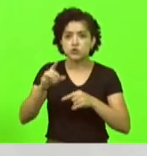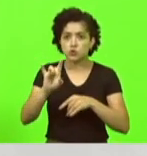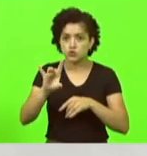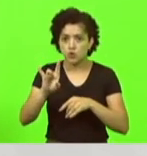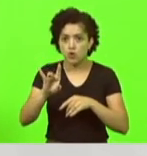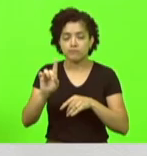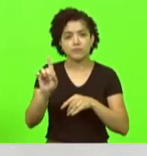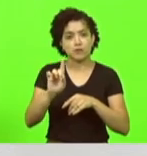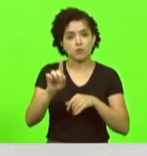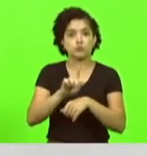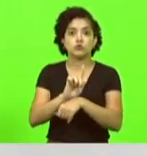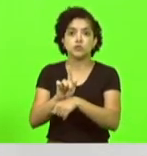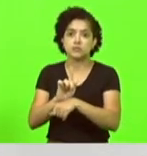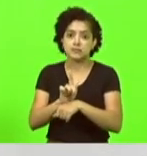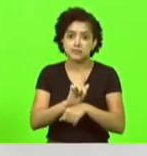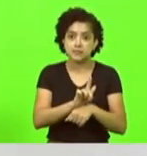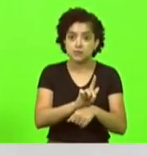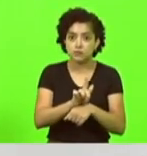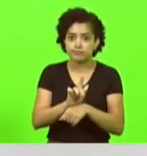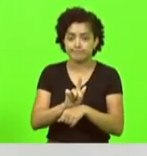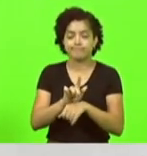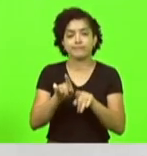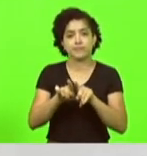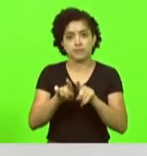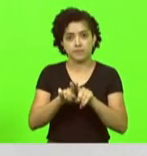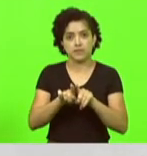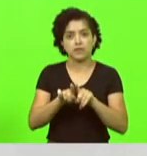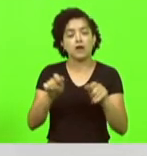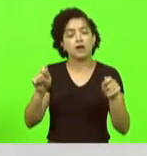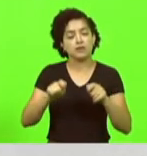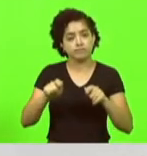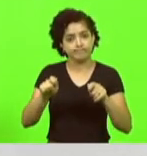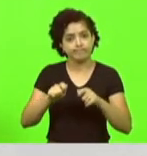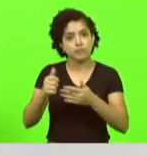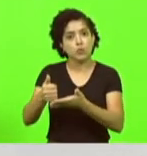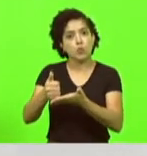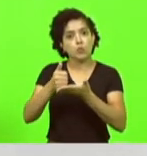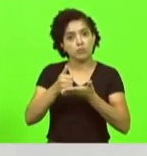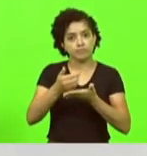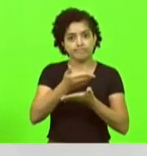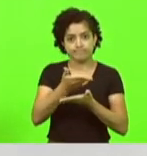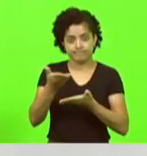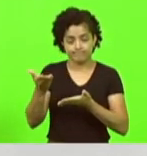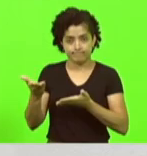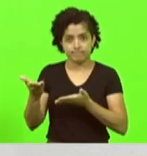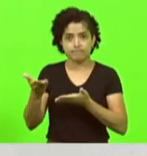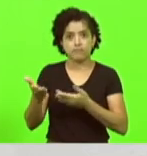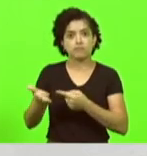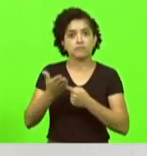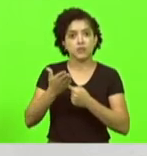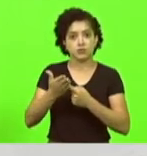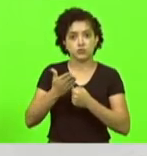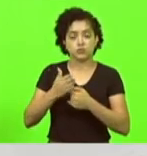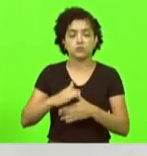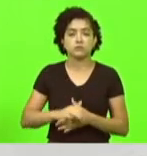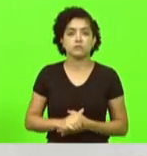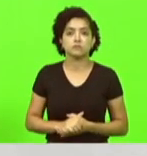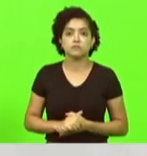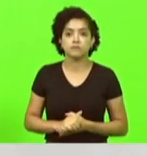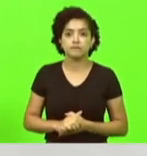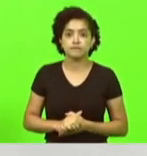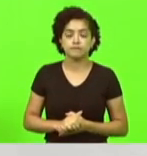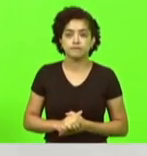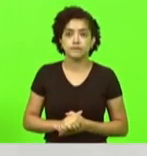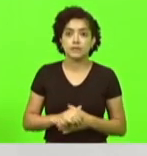gestão a fazer gestão E aí poder contar com todos vocês me ajudando ao longo desta caminhada